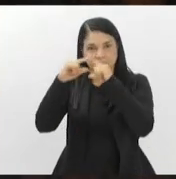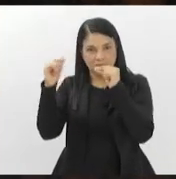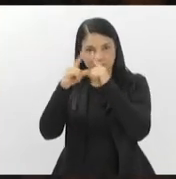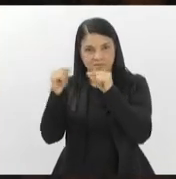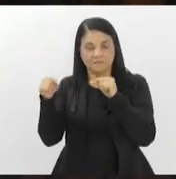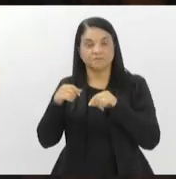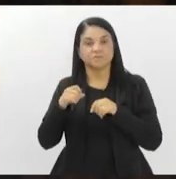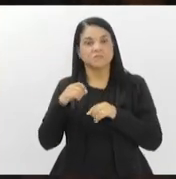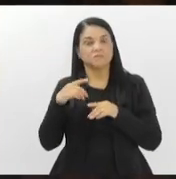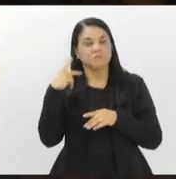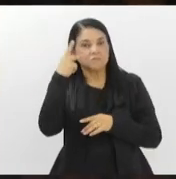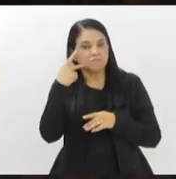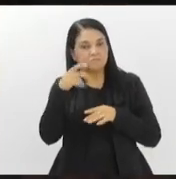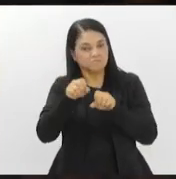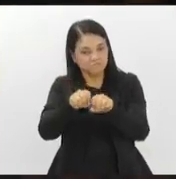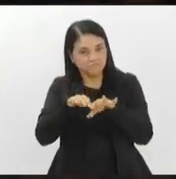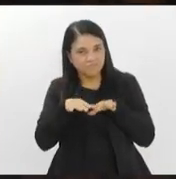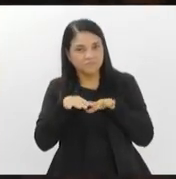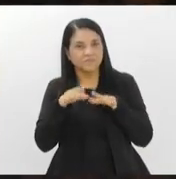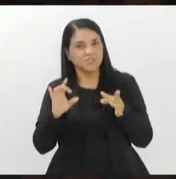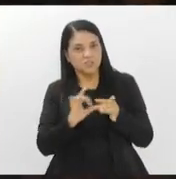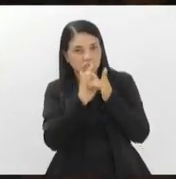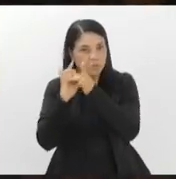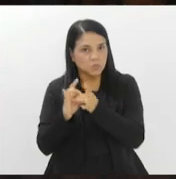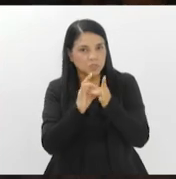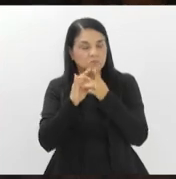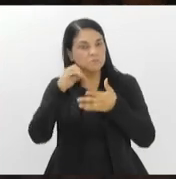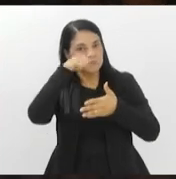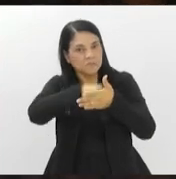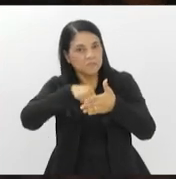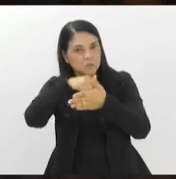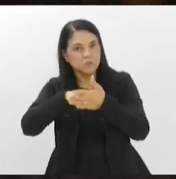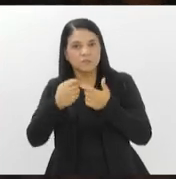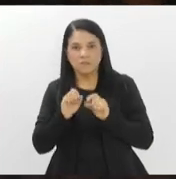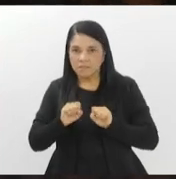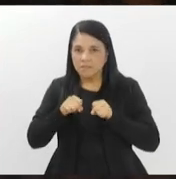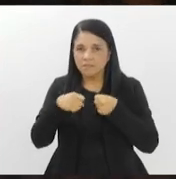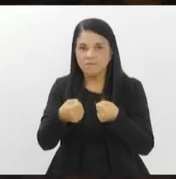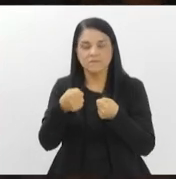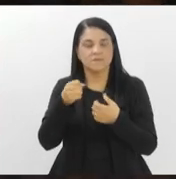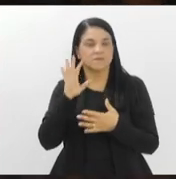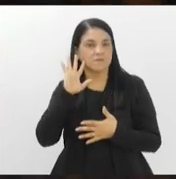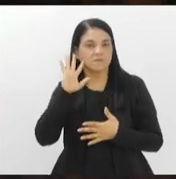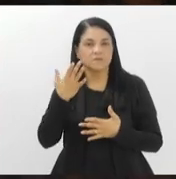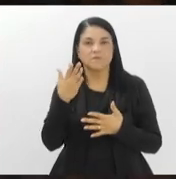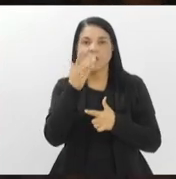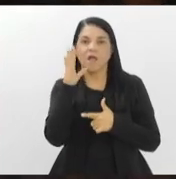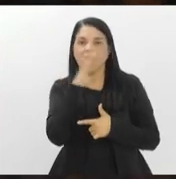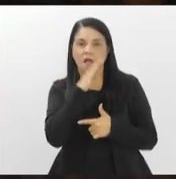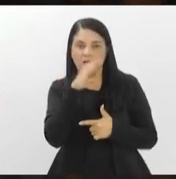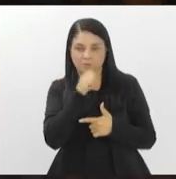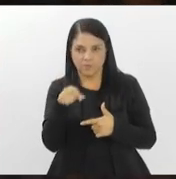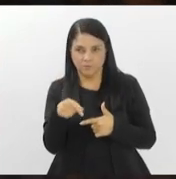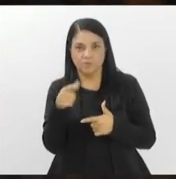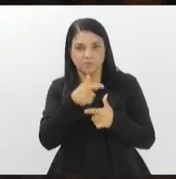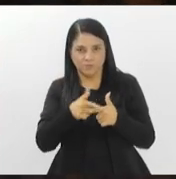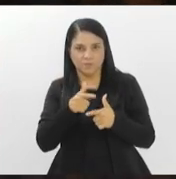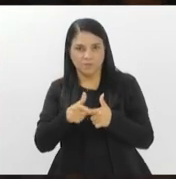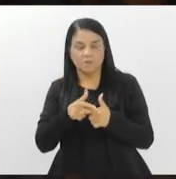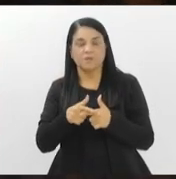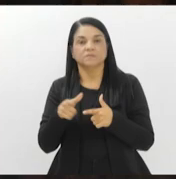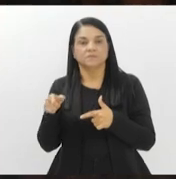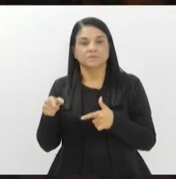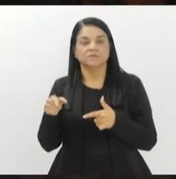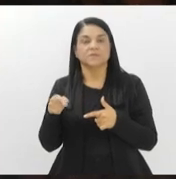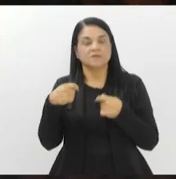se unido nessas causas para que a gente possa resolver o mais rápido possível. A gente precisa, recording, o Estado precisa de